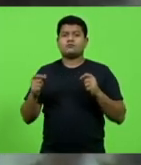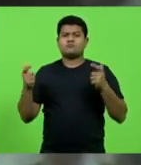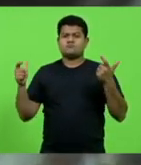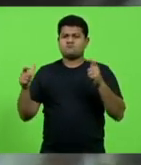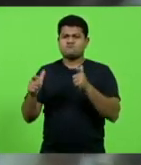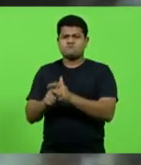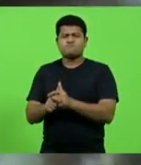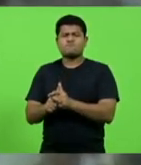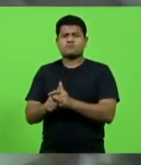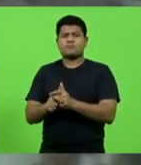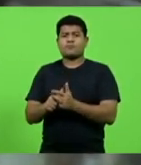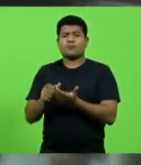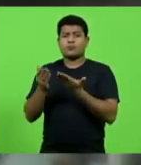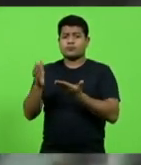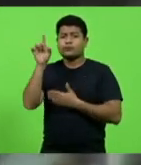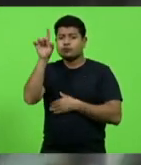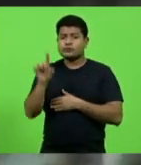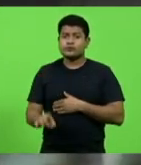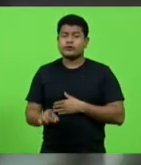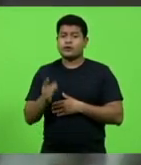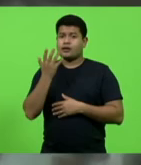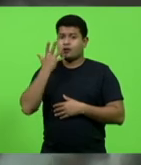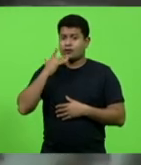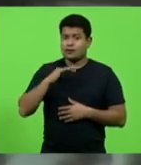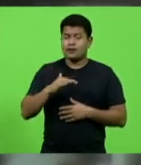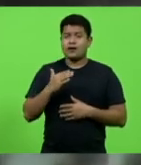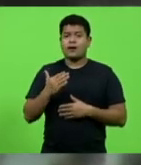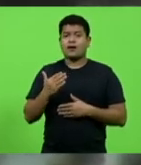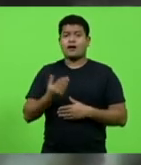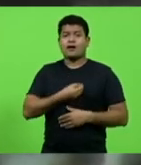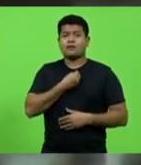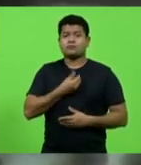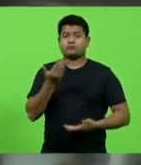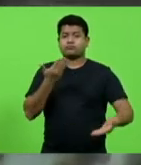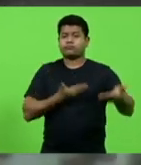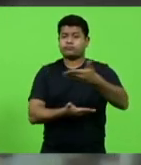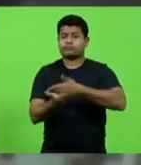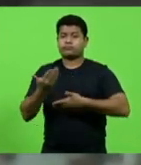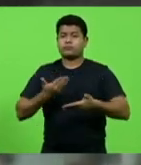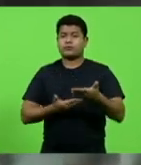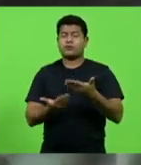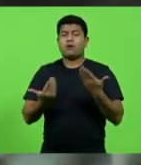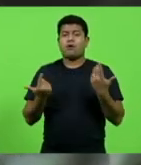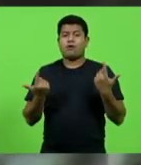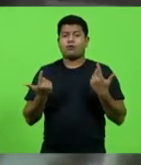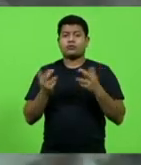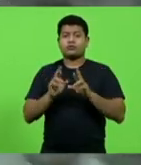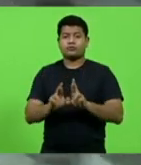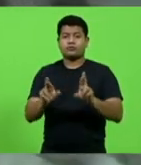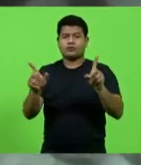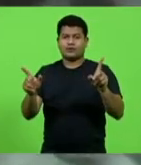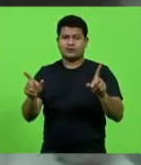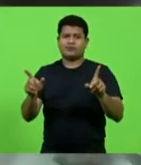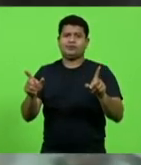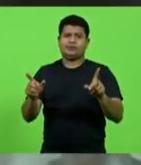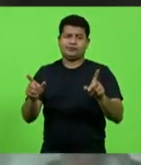direito da criança de conviver com o contraditório, com o diferente.